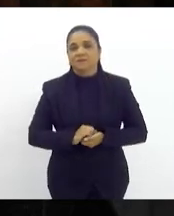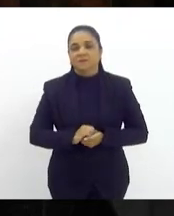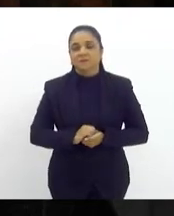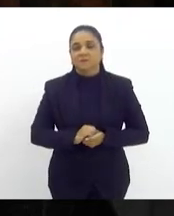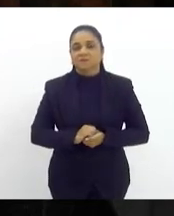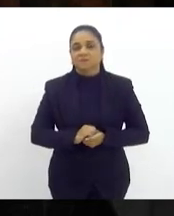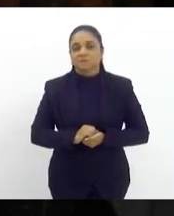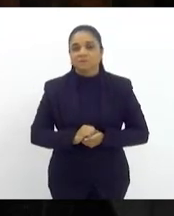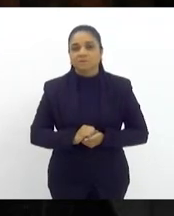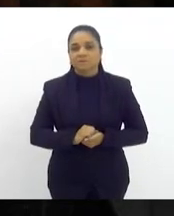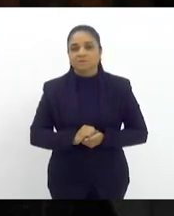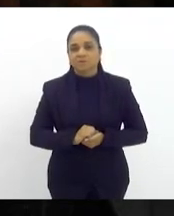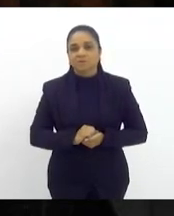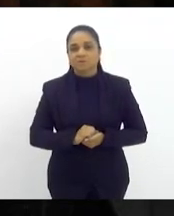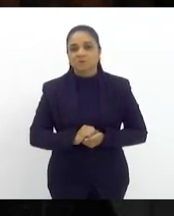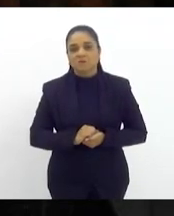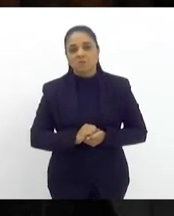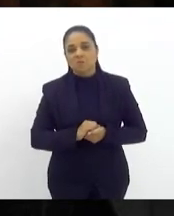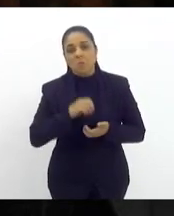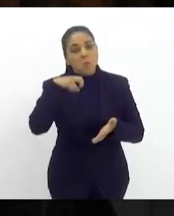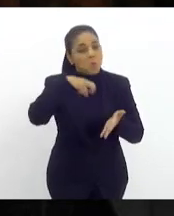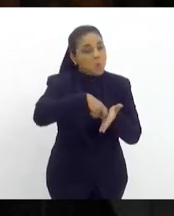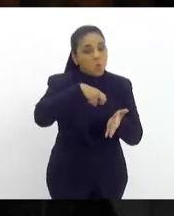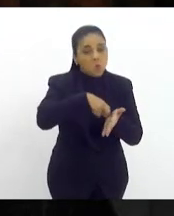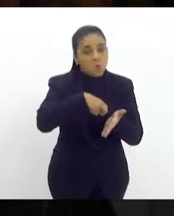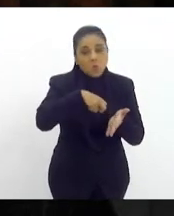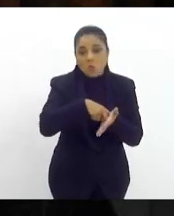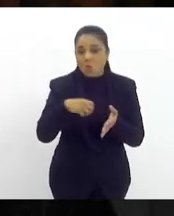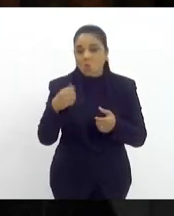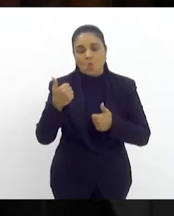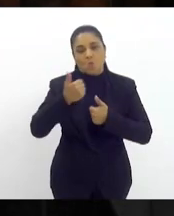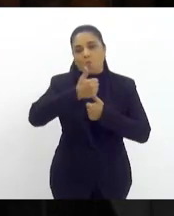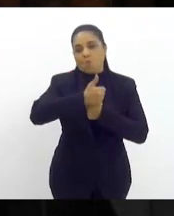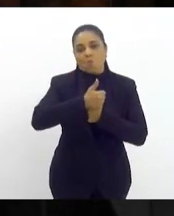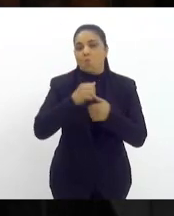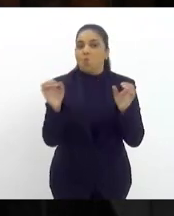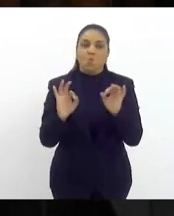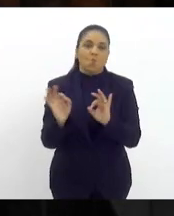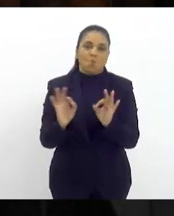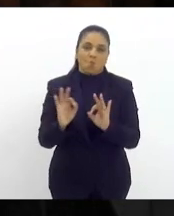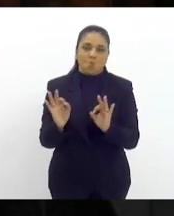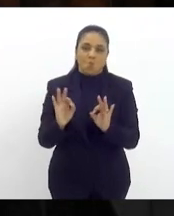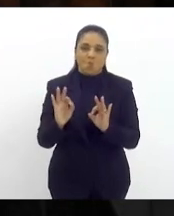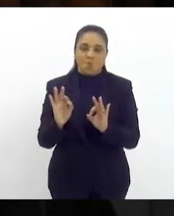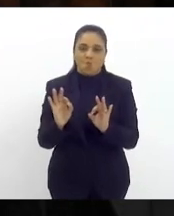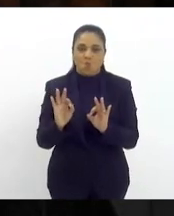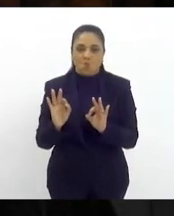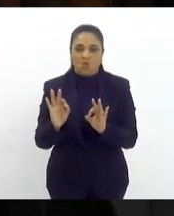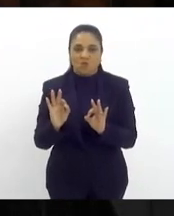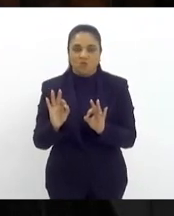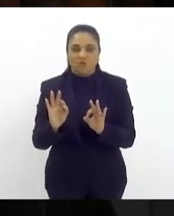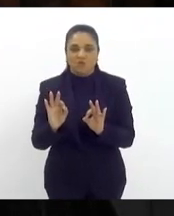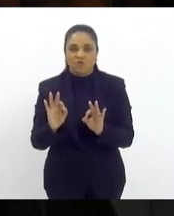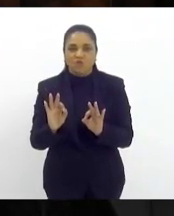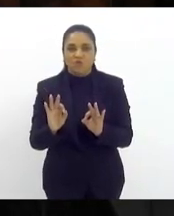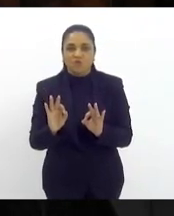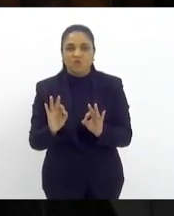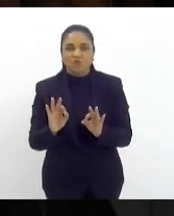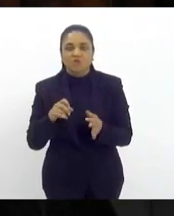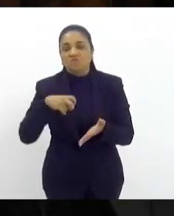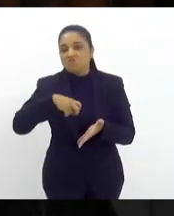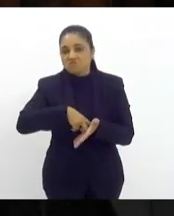que deixa de punir substitutivo que deixa de punir maus